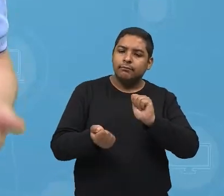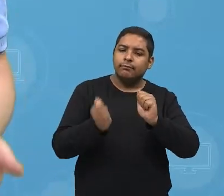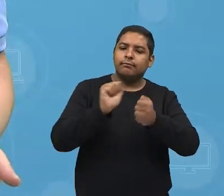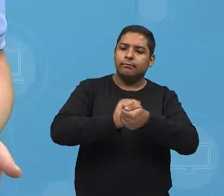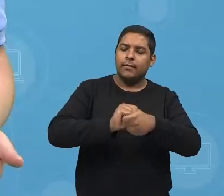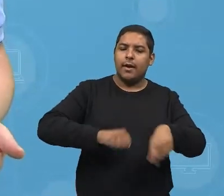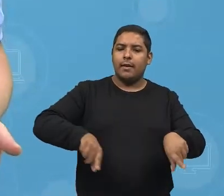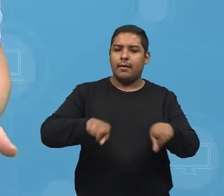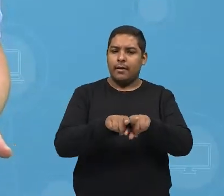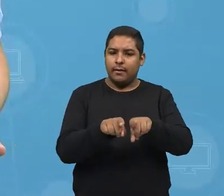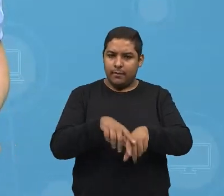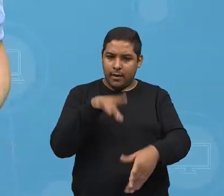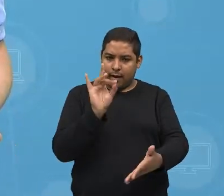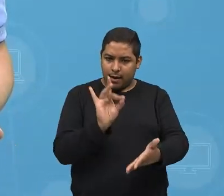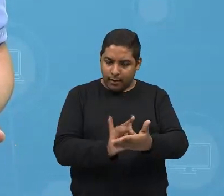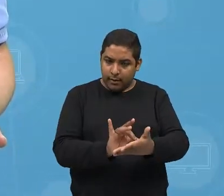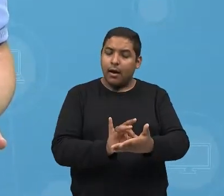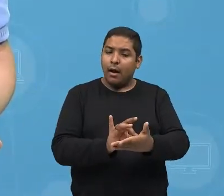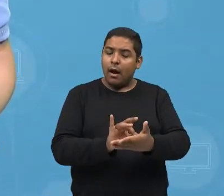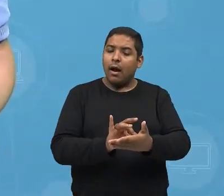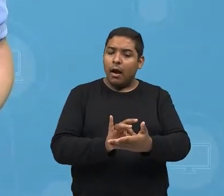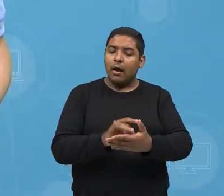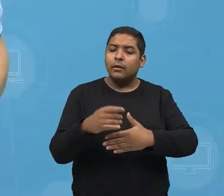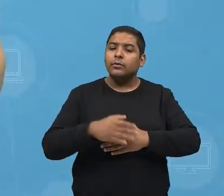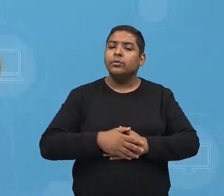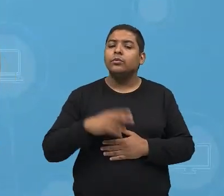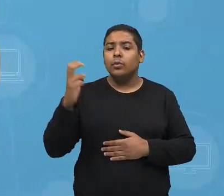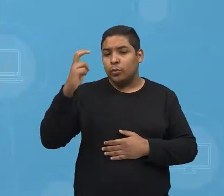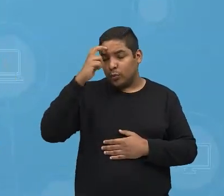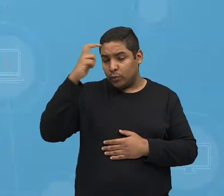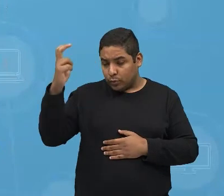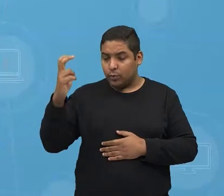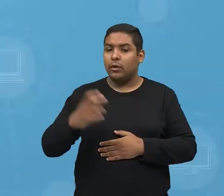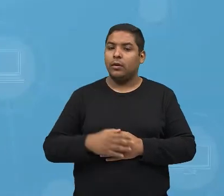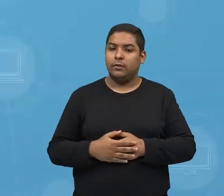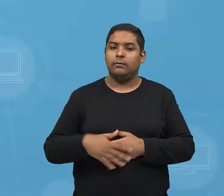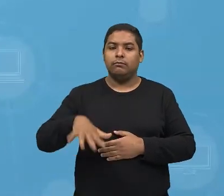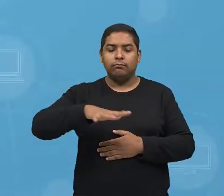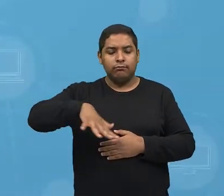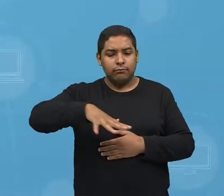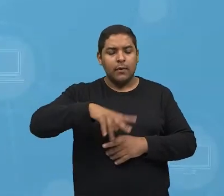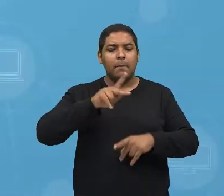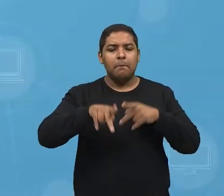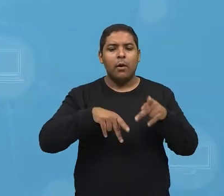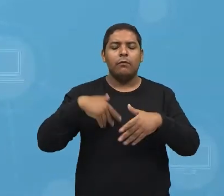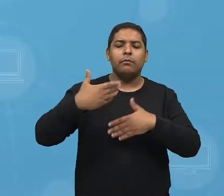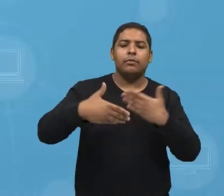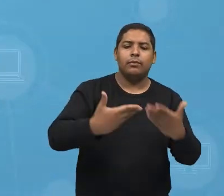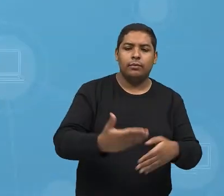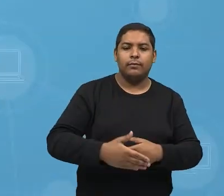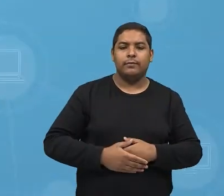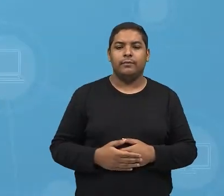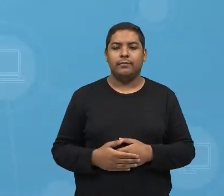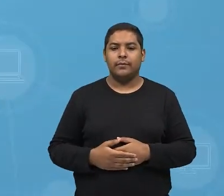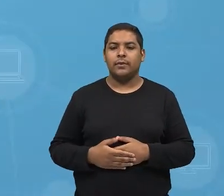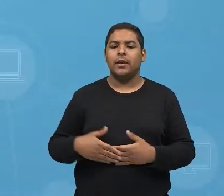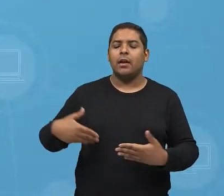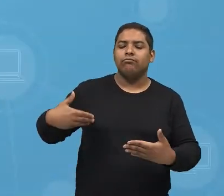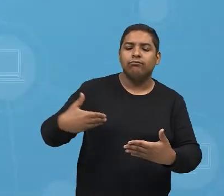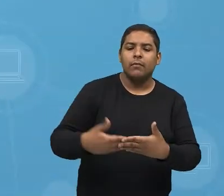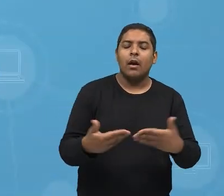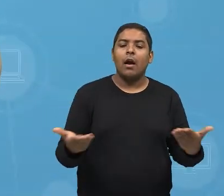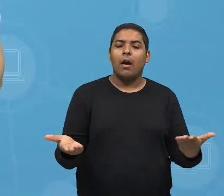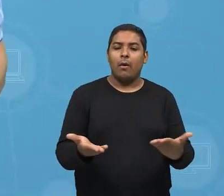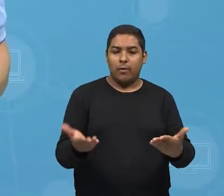realidade cultural de cada civilização, de cada povo, que foram sendo multiplicadas, até chegarmos aonde?